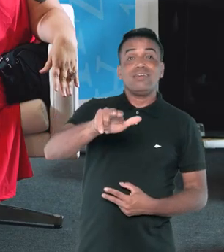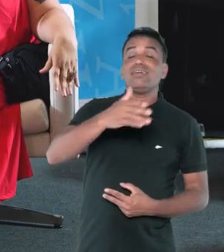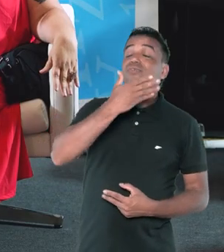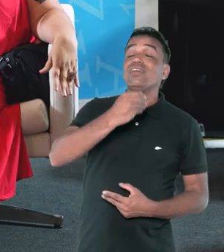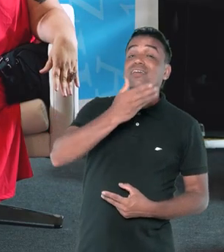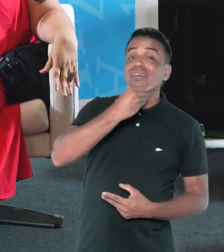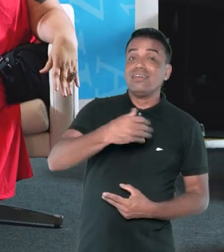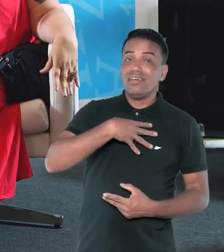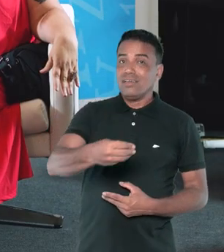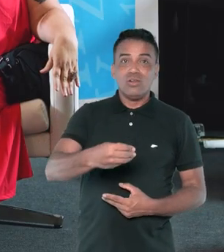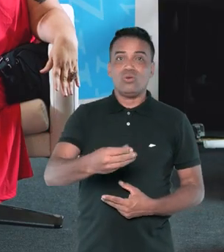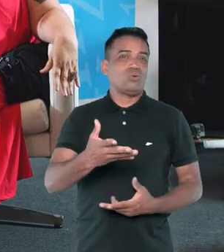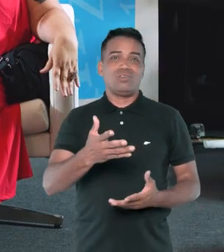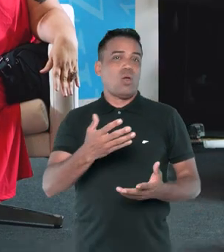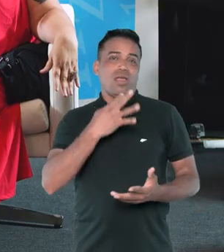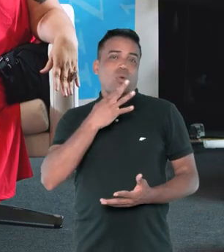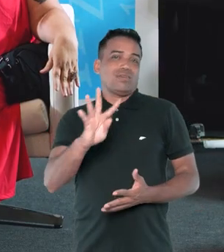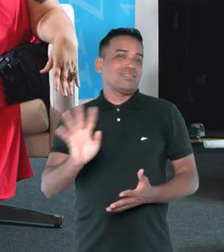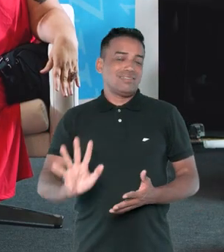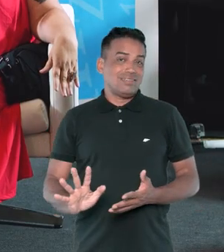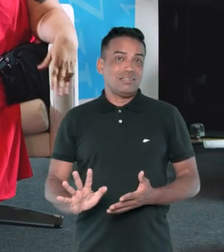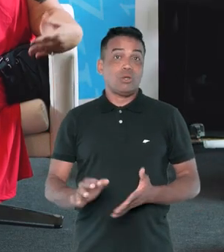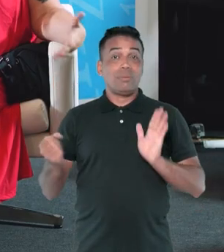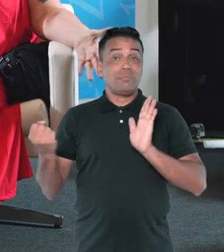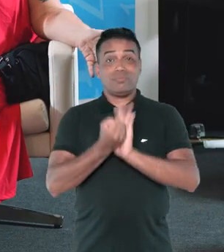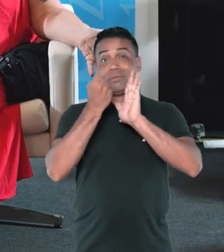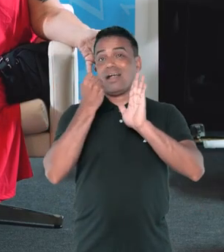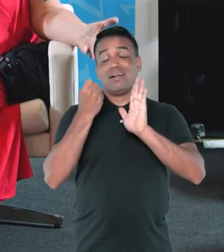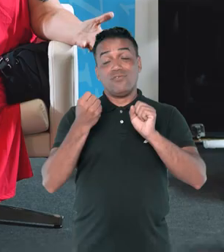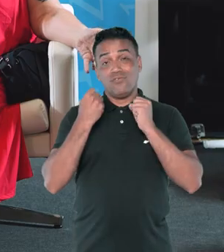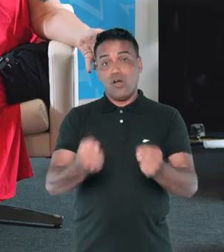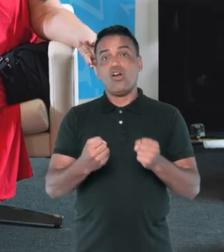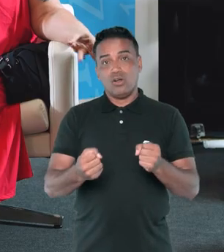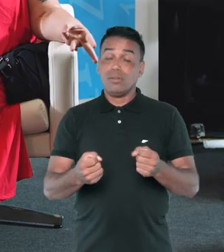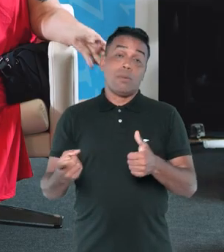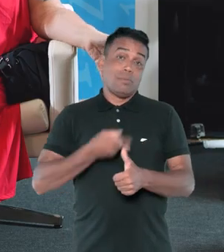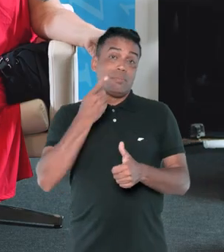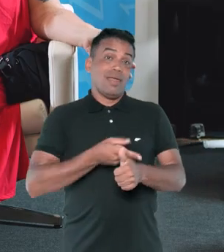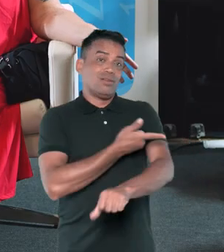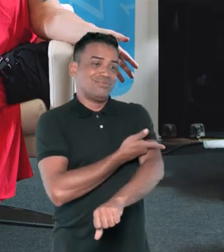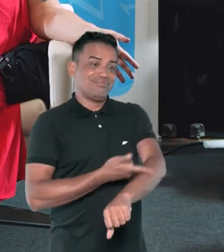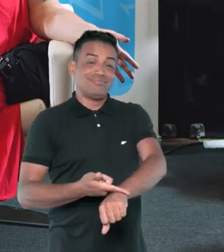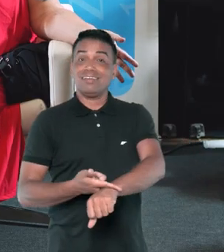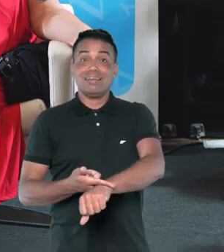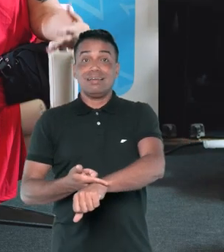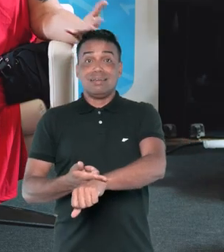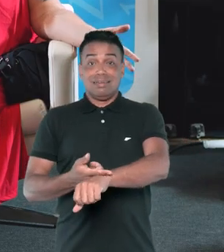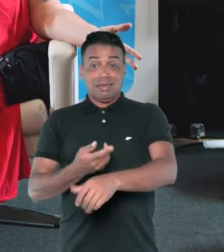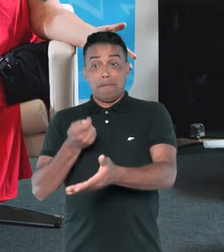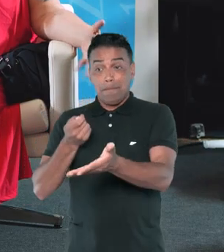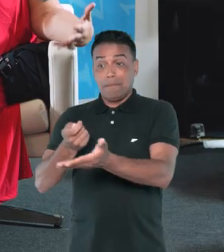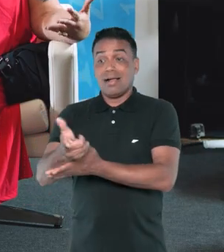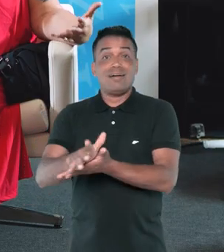E para mim ficou uma marca muito forte primeiro de generosidade, porque ele não ganhava nada para fazer essa oficina, ninguém